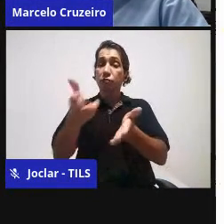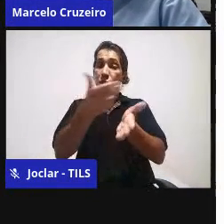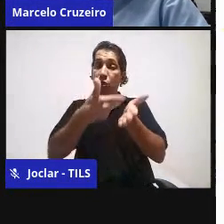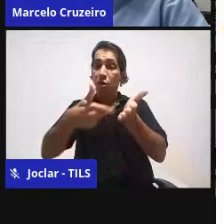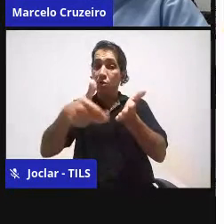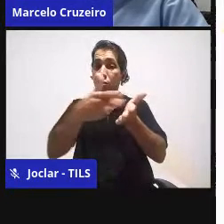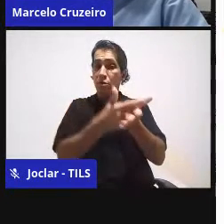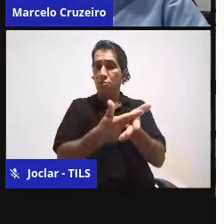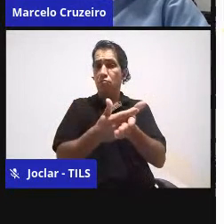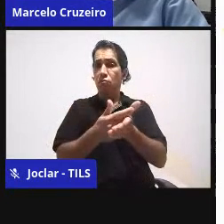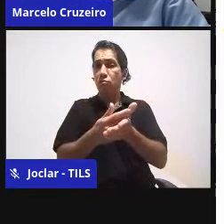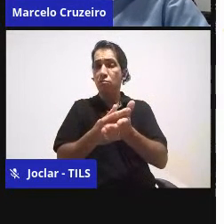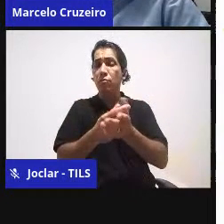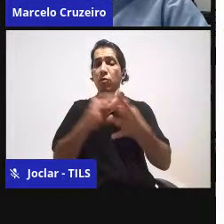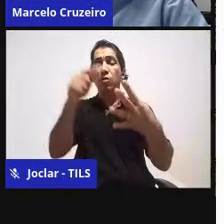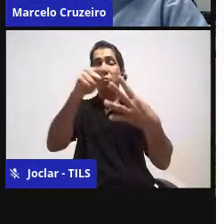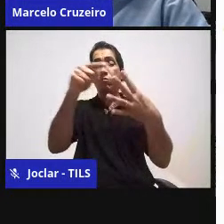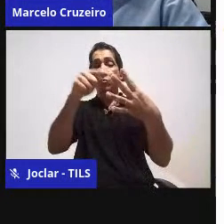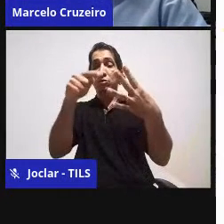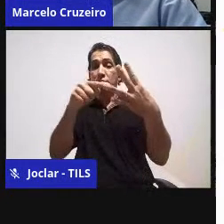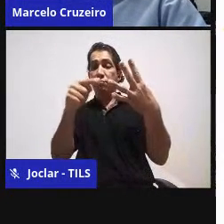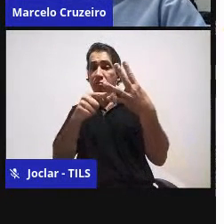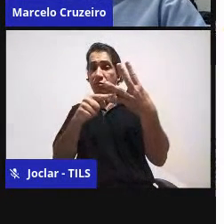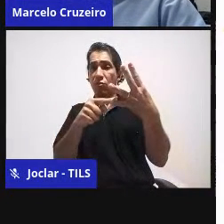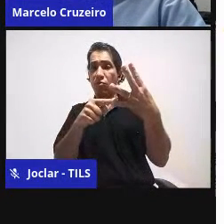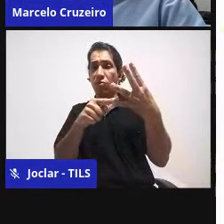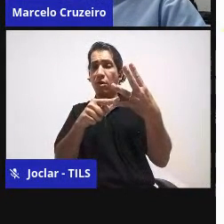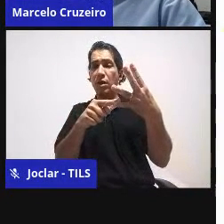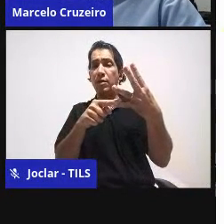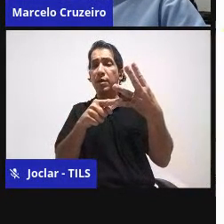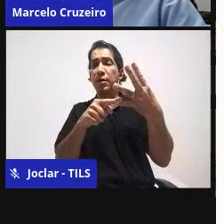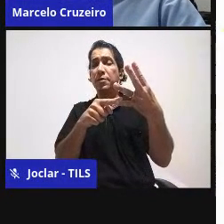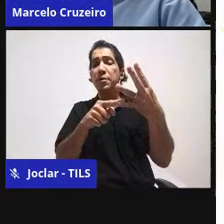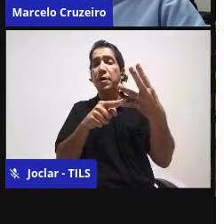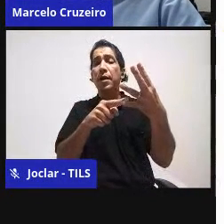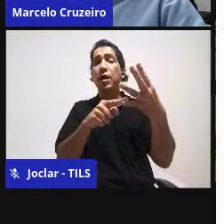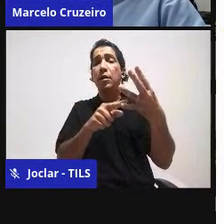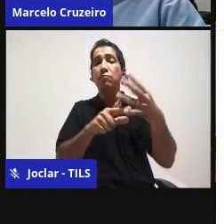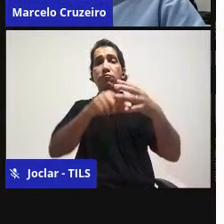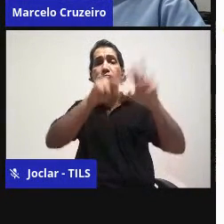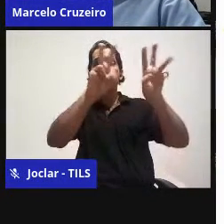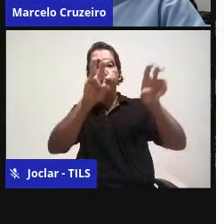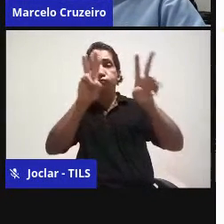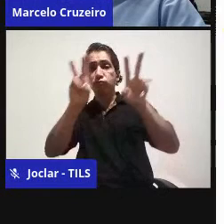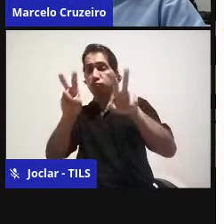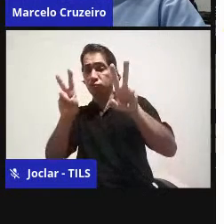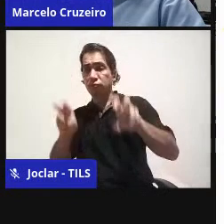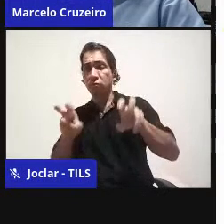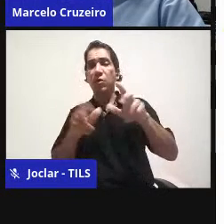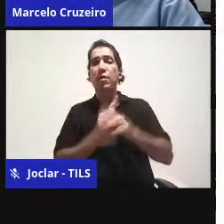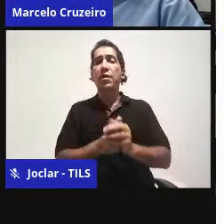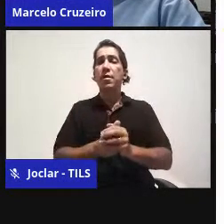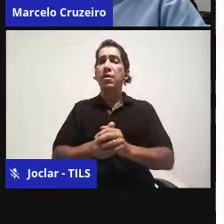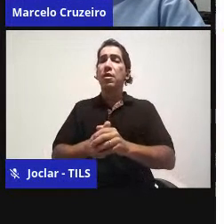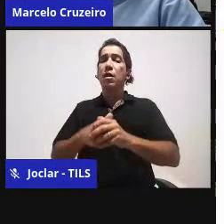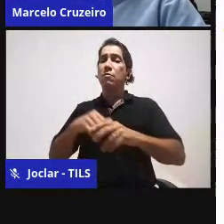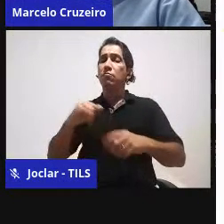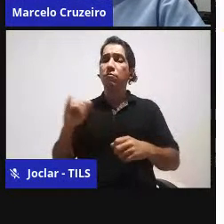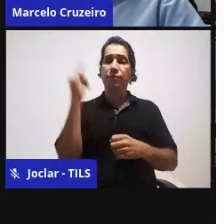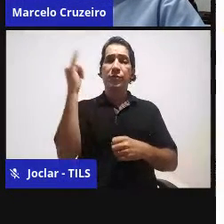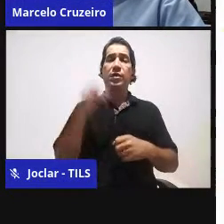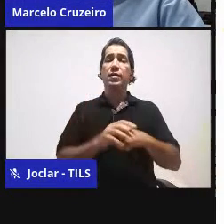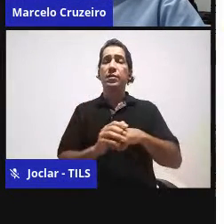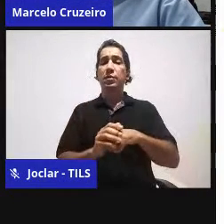quatro drivers da quarta revolução industrial, que é a visibilidade, é a transparência, é a predição e